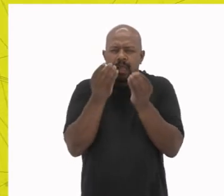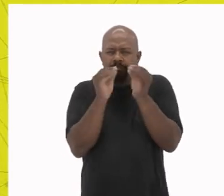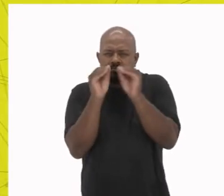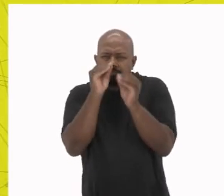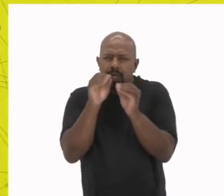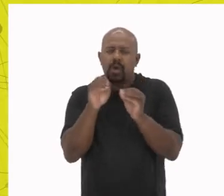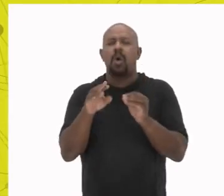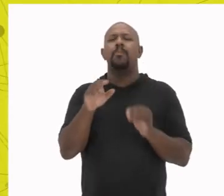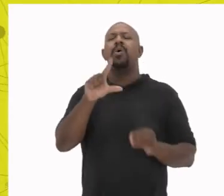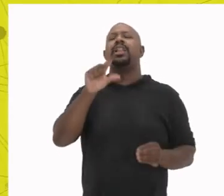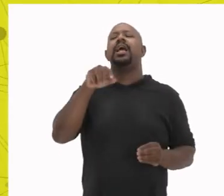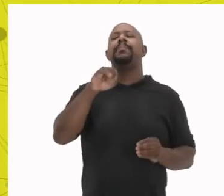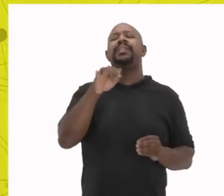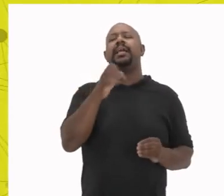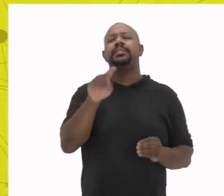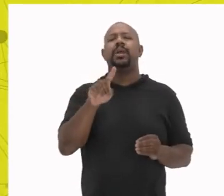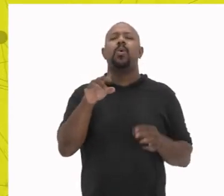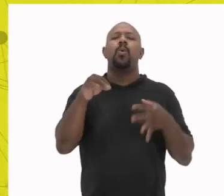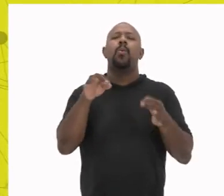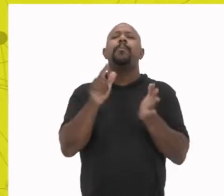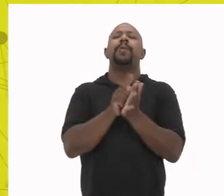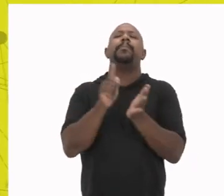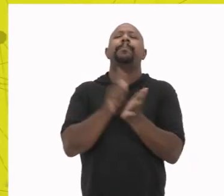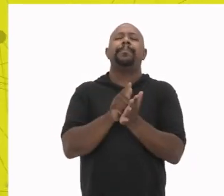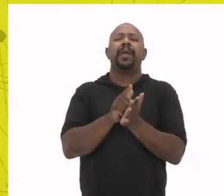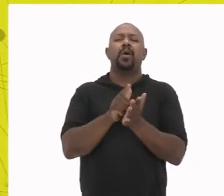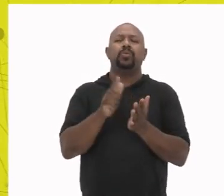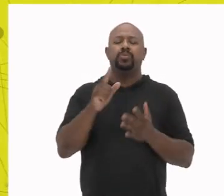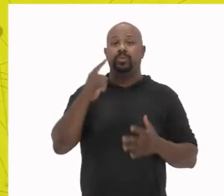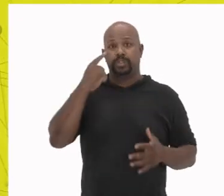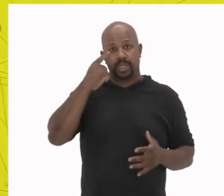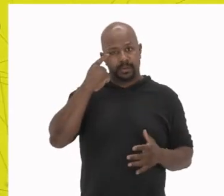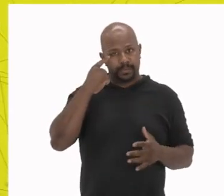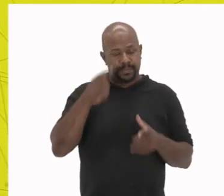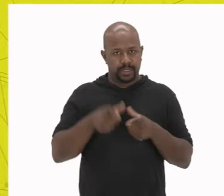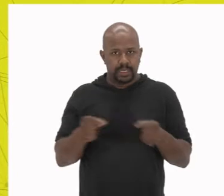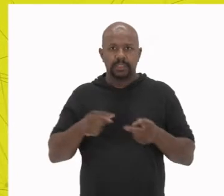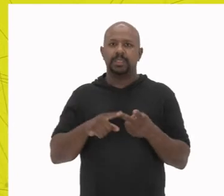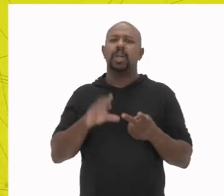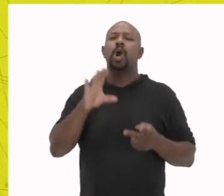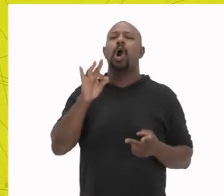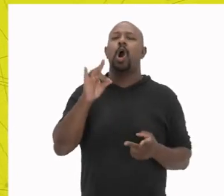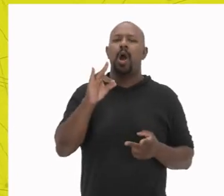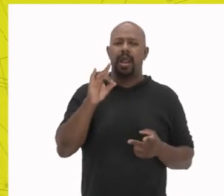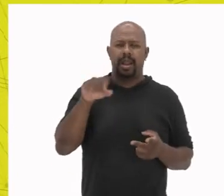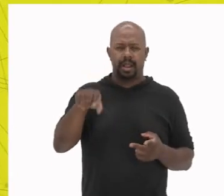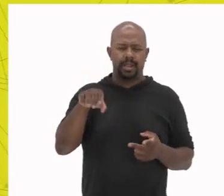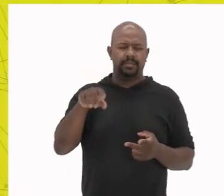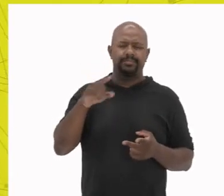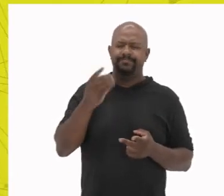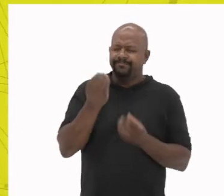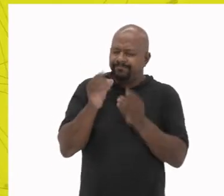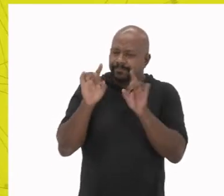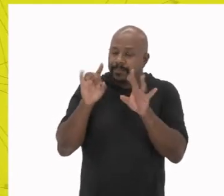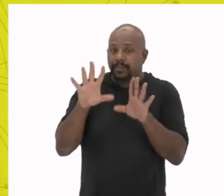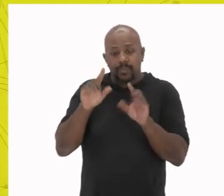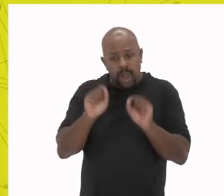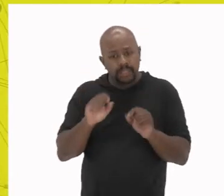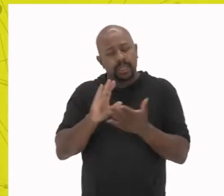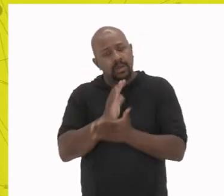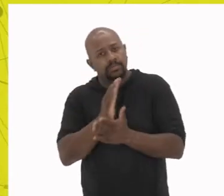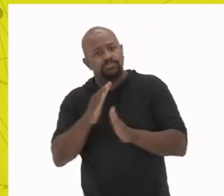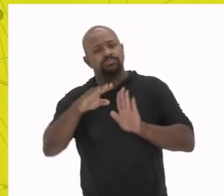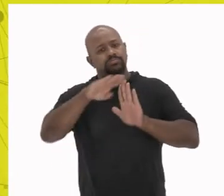reparos e recomposição estrutural, como laminação com papel japonês e cola carboxilmetilcelulose, podem